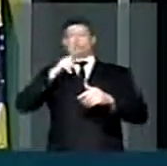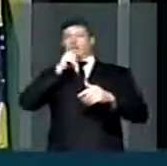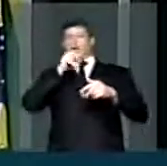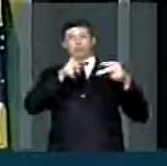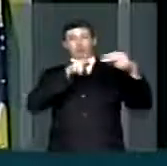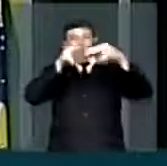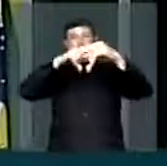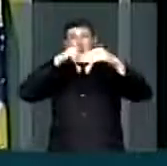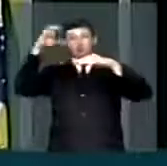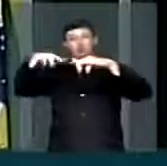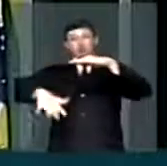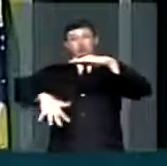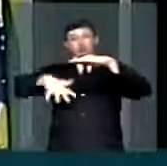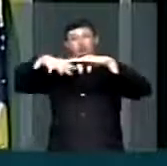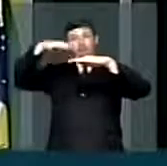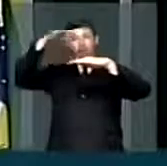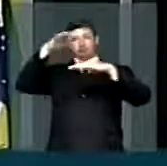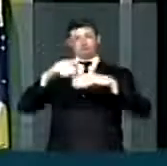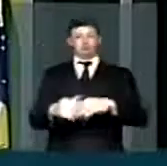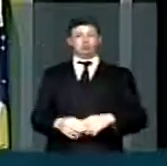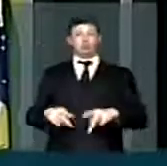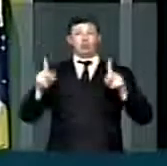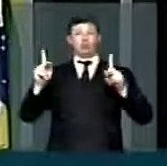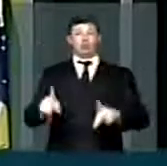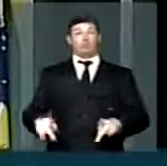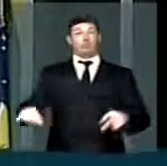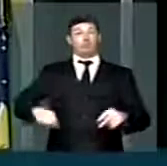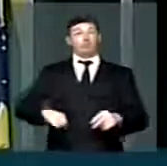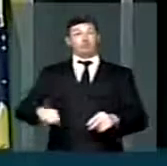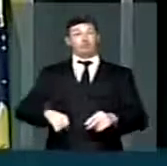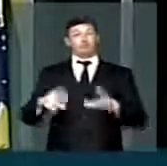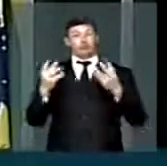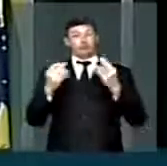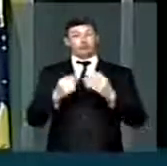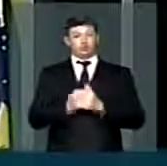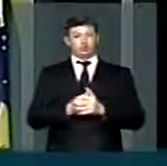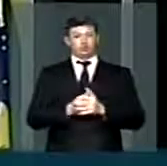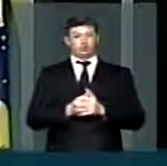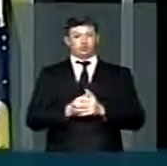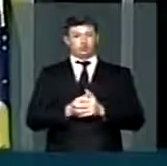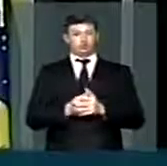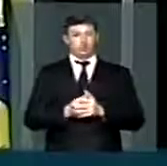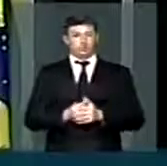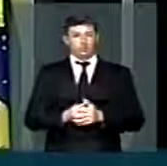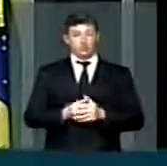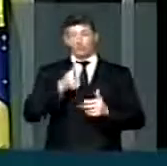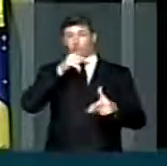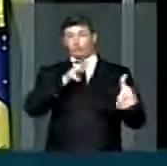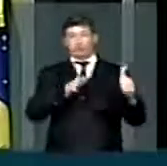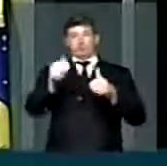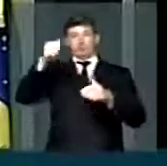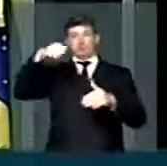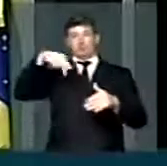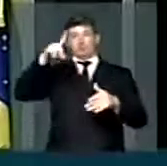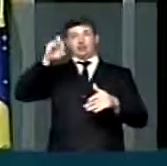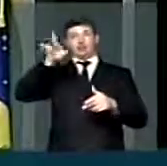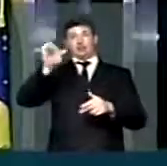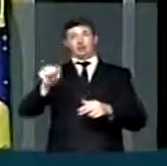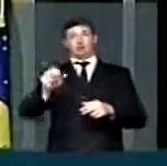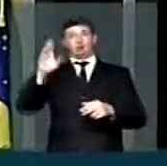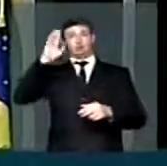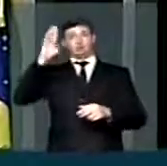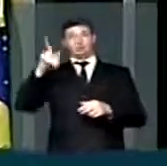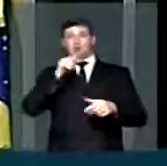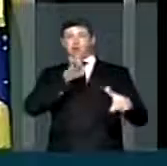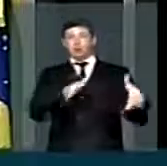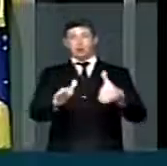um sofrimento enorme por parte da população ribeirinha ao longo de todo o Rio Madeira e de todos os grandes rios